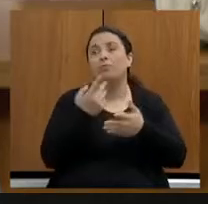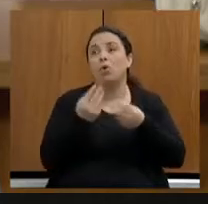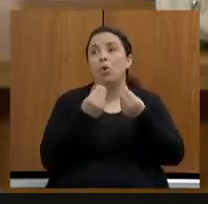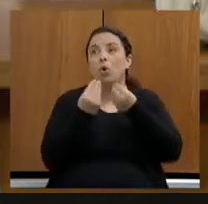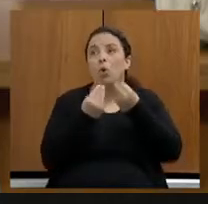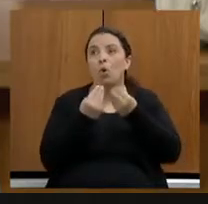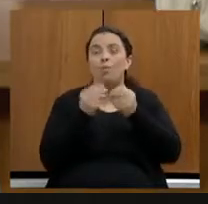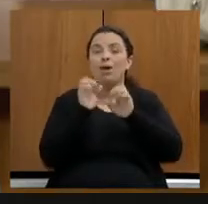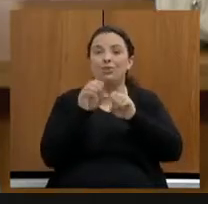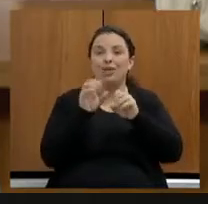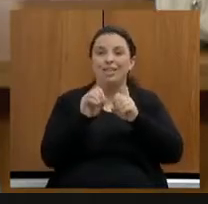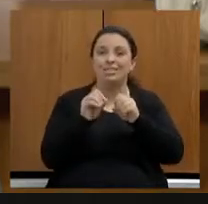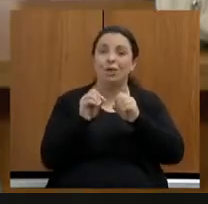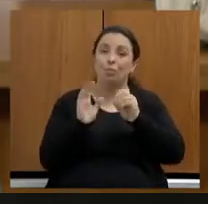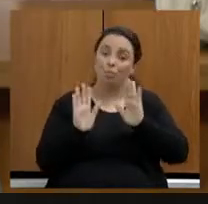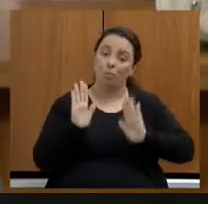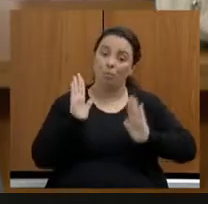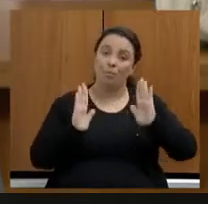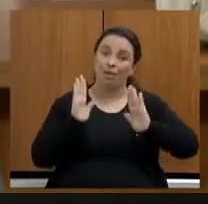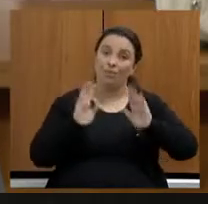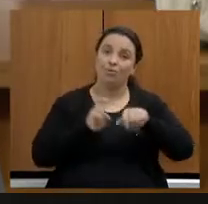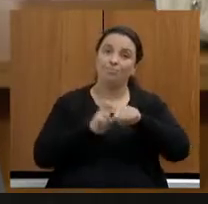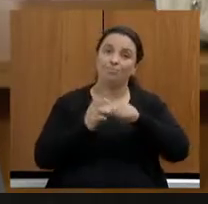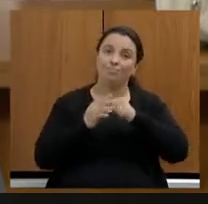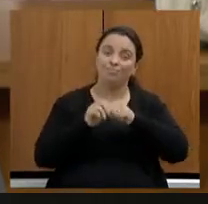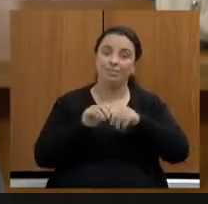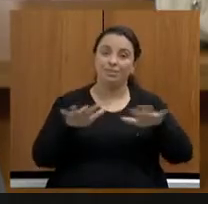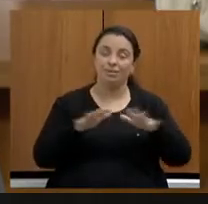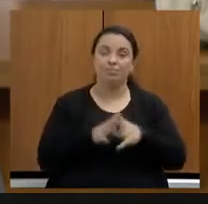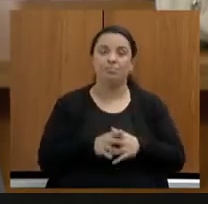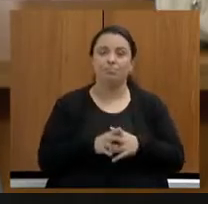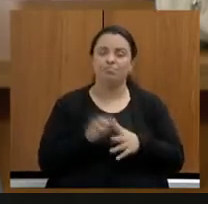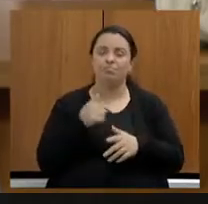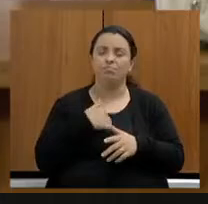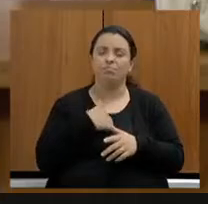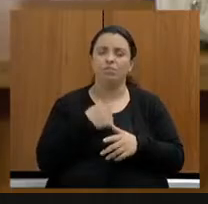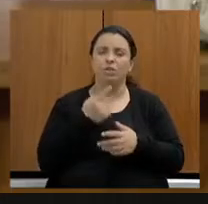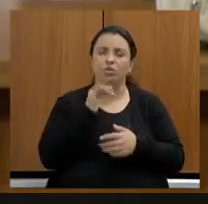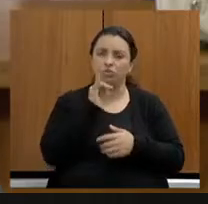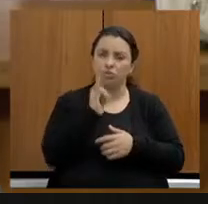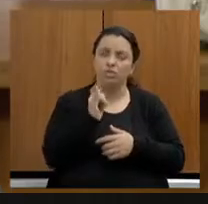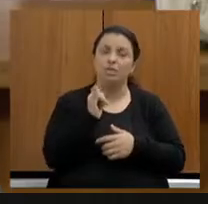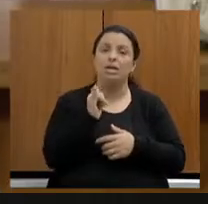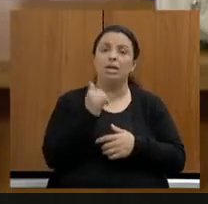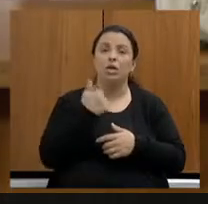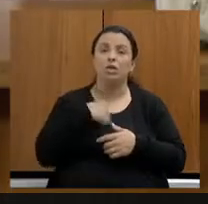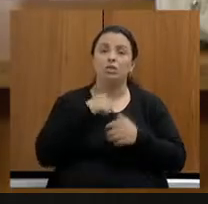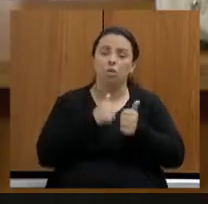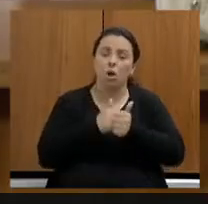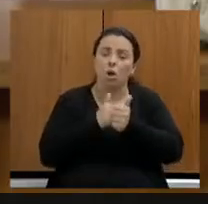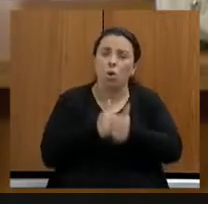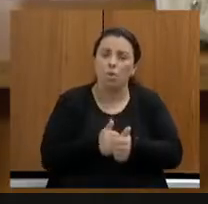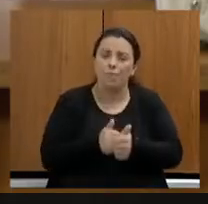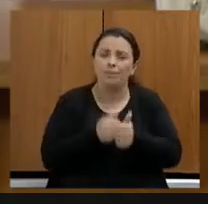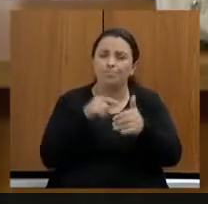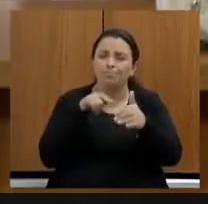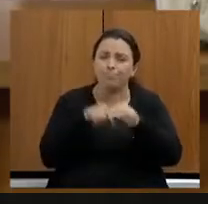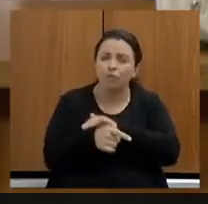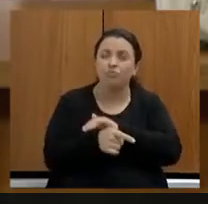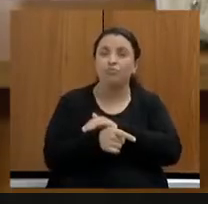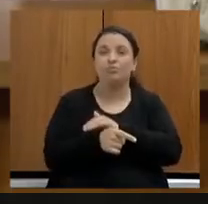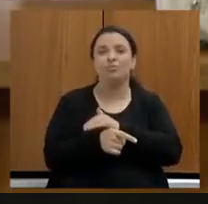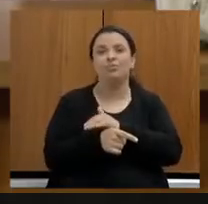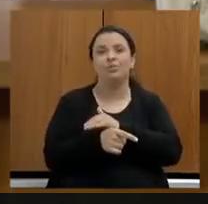plena pandemia eu queria dizer que nós estamos um acompanhamento muito fino e que mais uma vez o detalhe